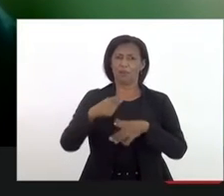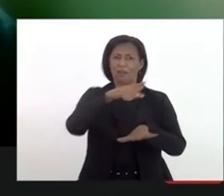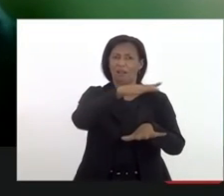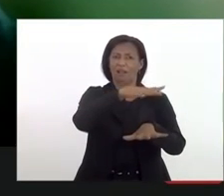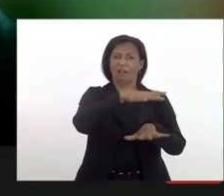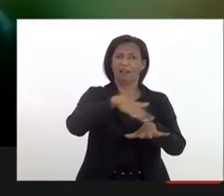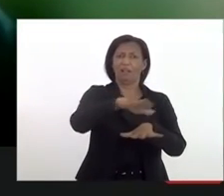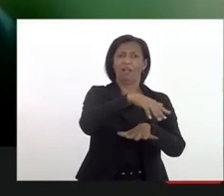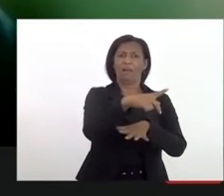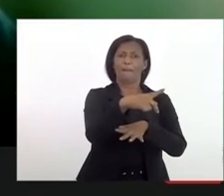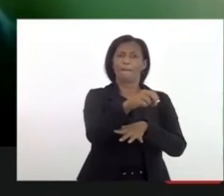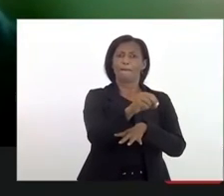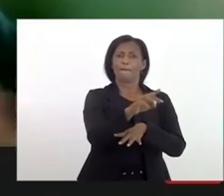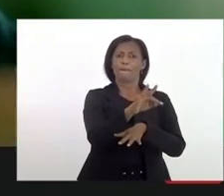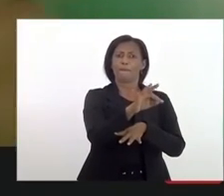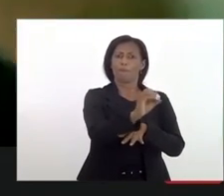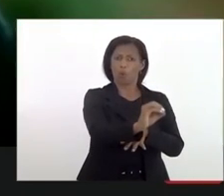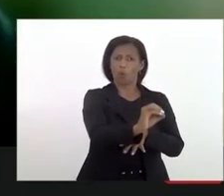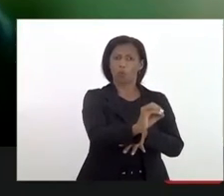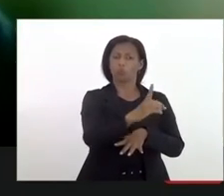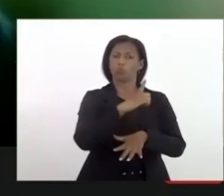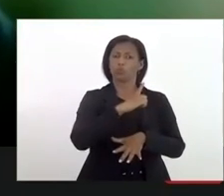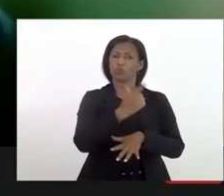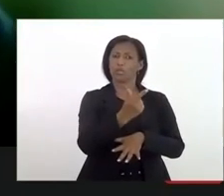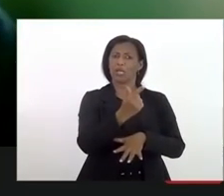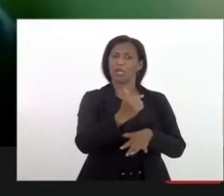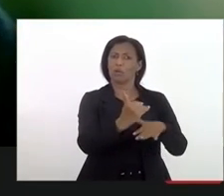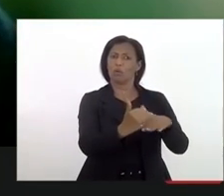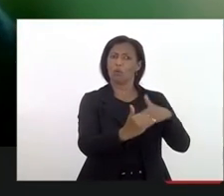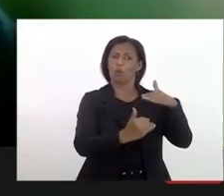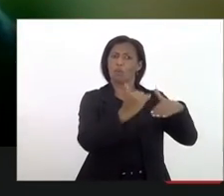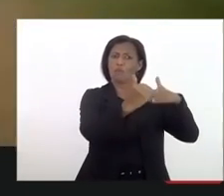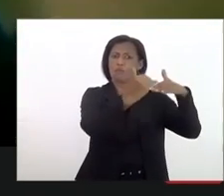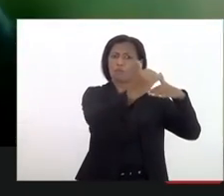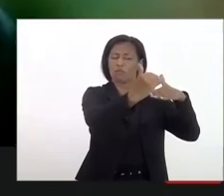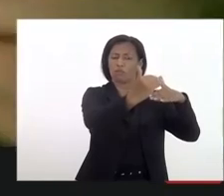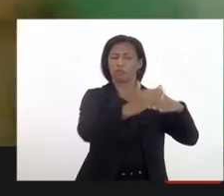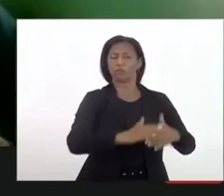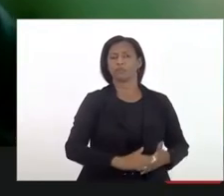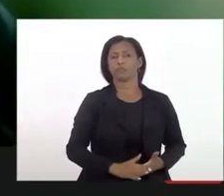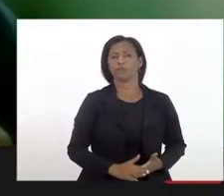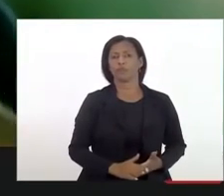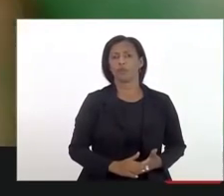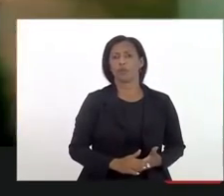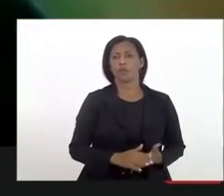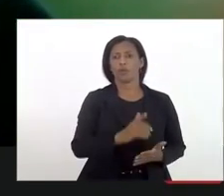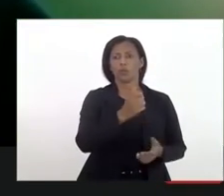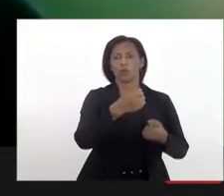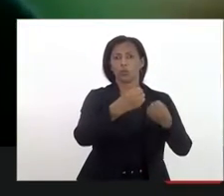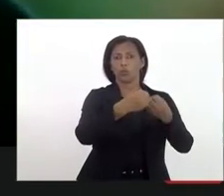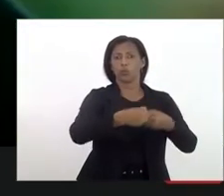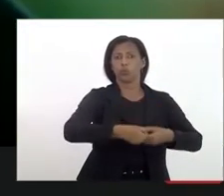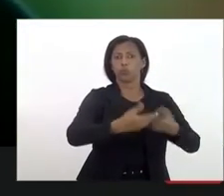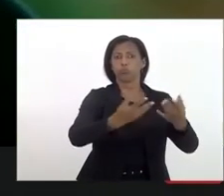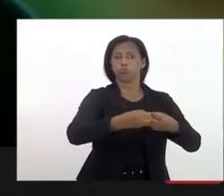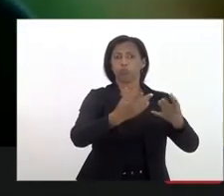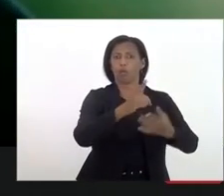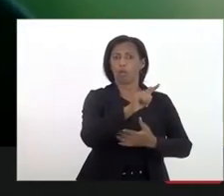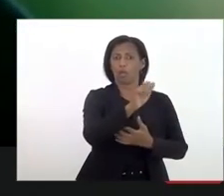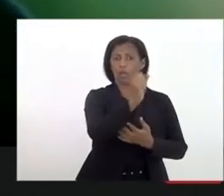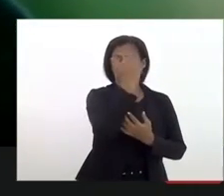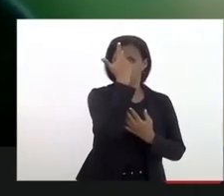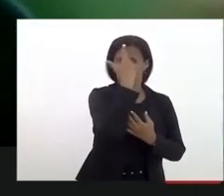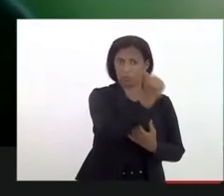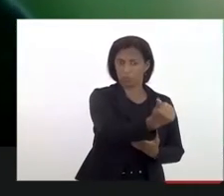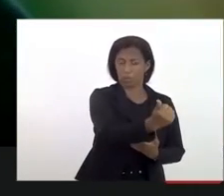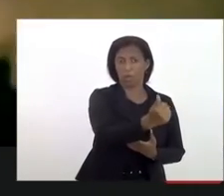na região do Porto você tem a Ternium, que pode ter um aumento expressivo no consumo de gás natural. Você tem